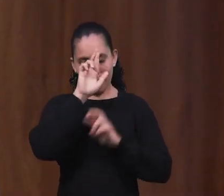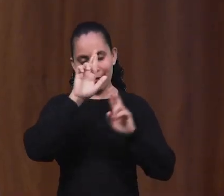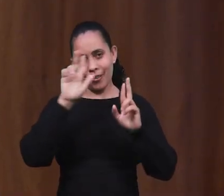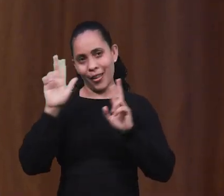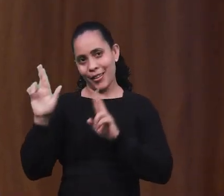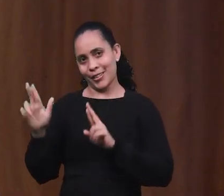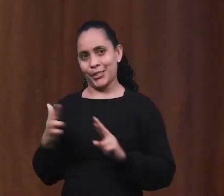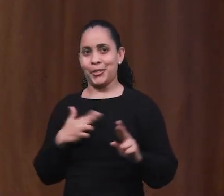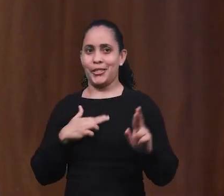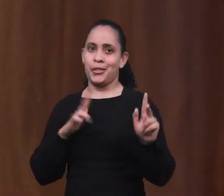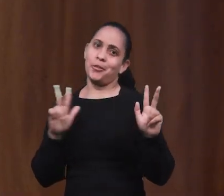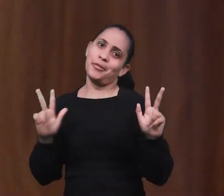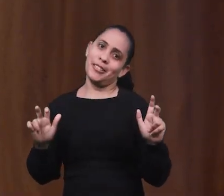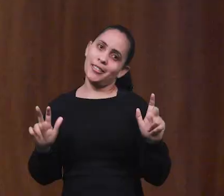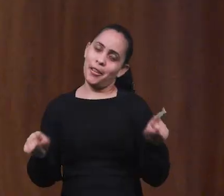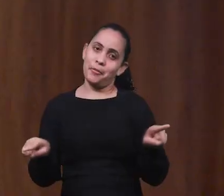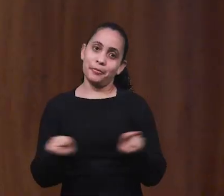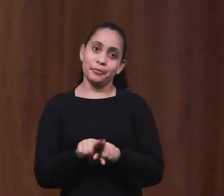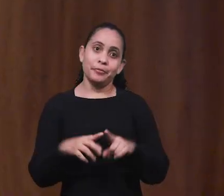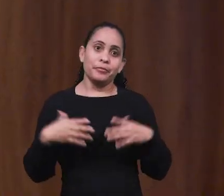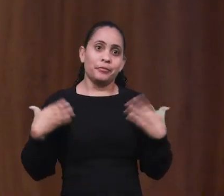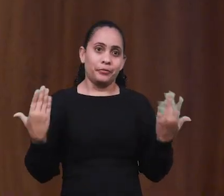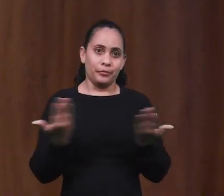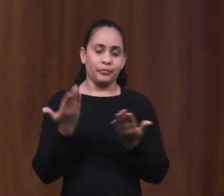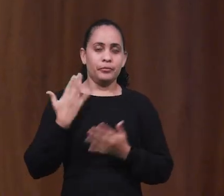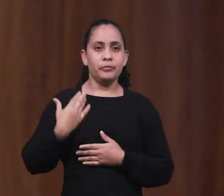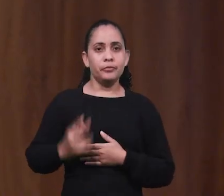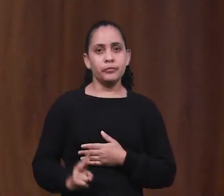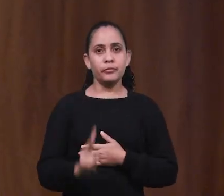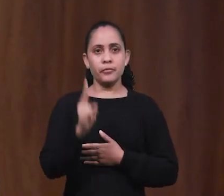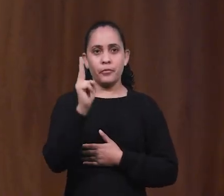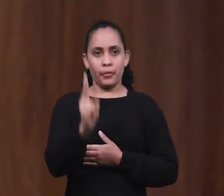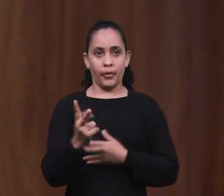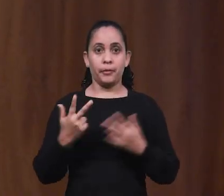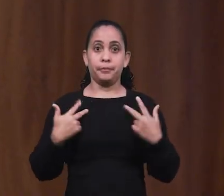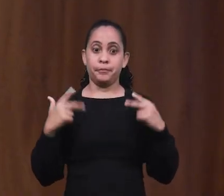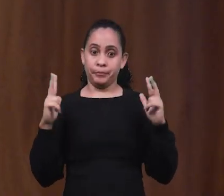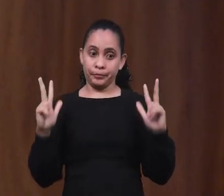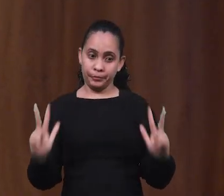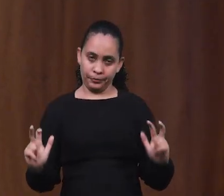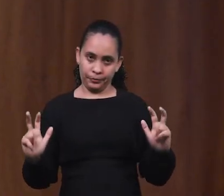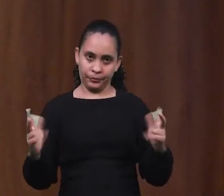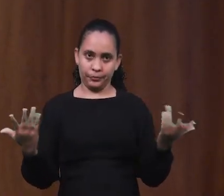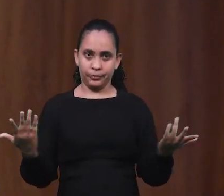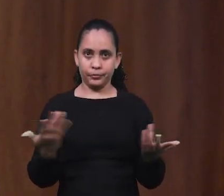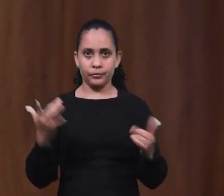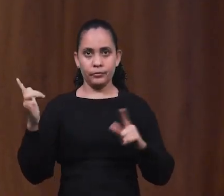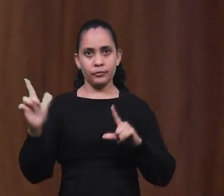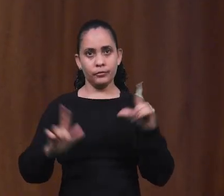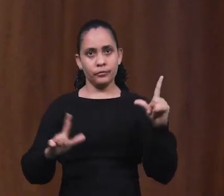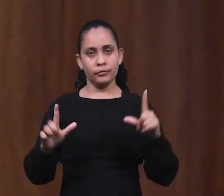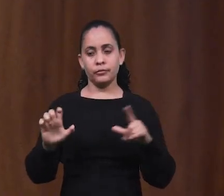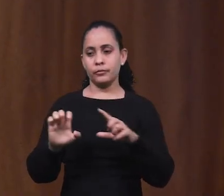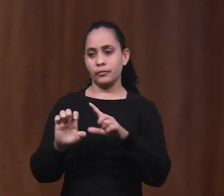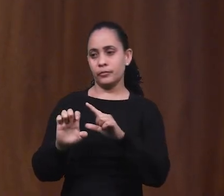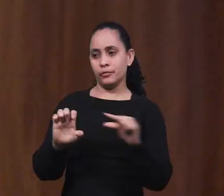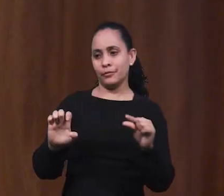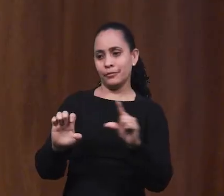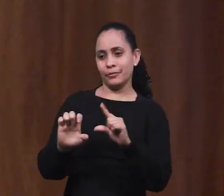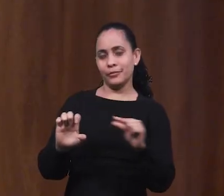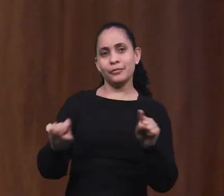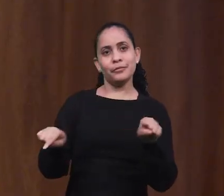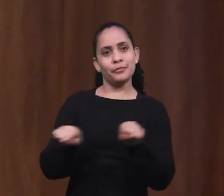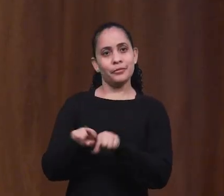coisa sobre este assunto, mas hoje nós vamos dar continuidade. E o tema deste episódio é empreendedorismo